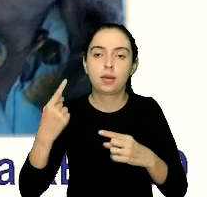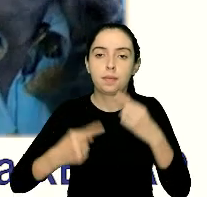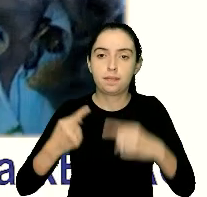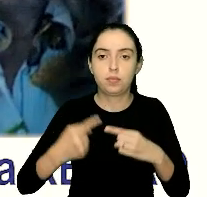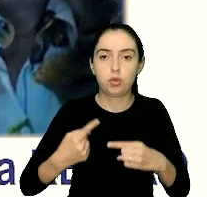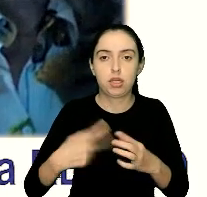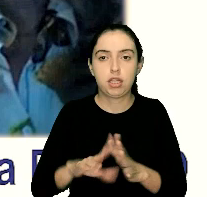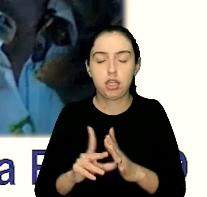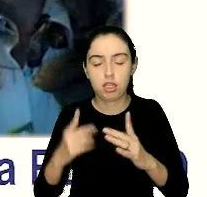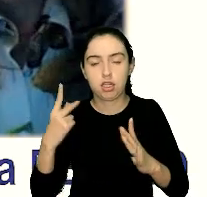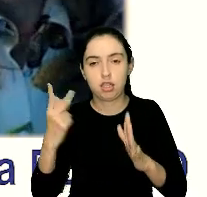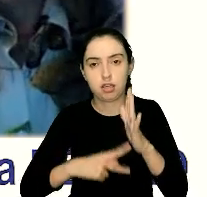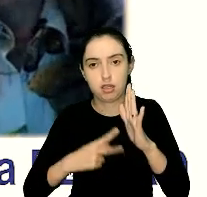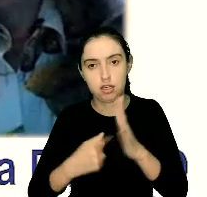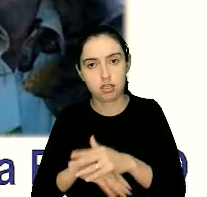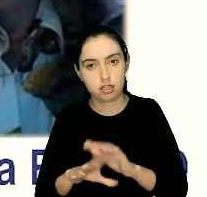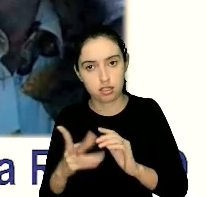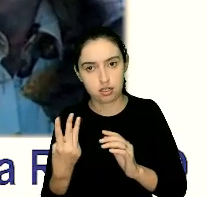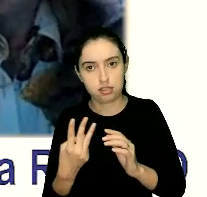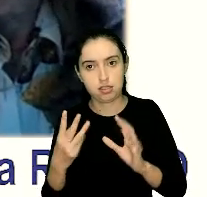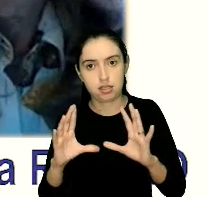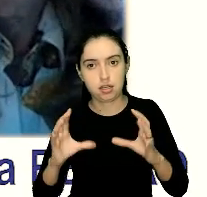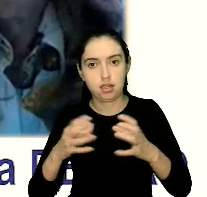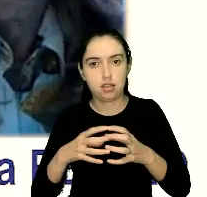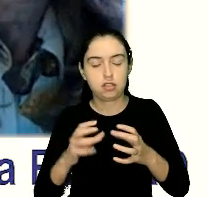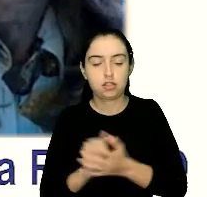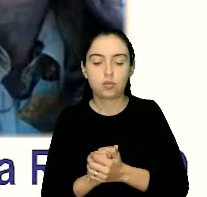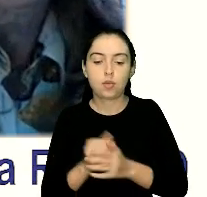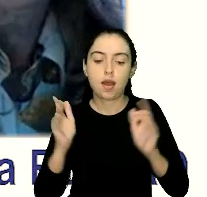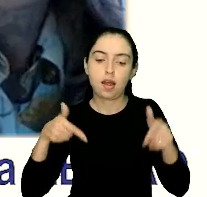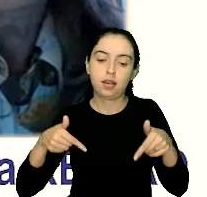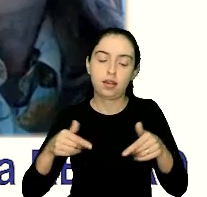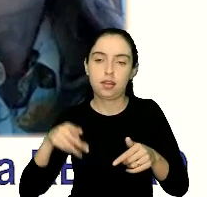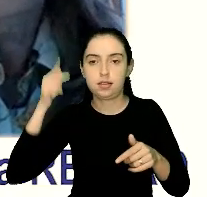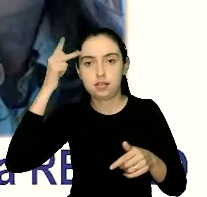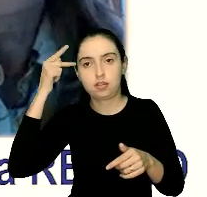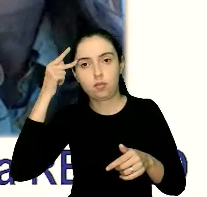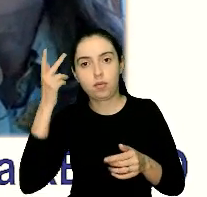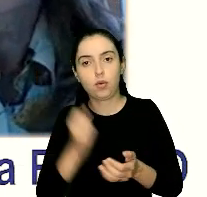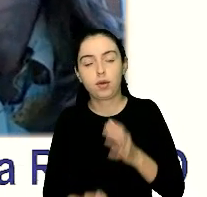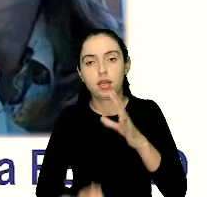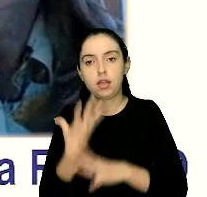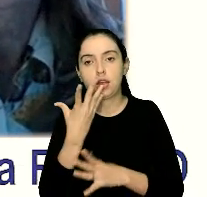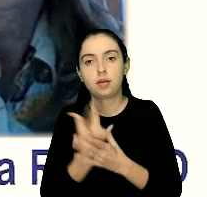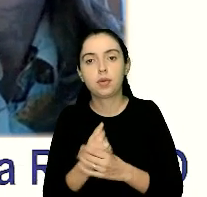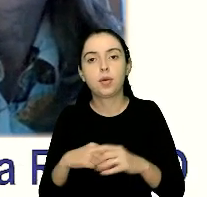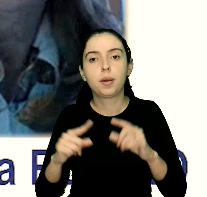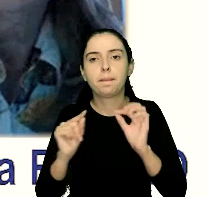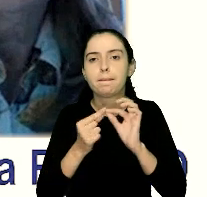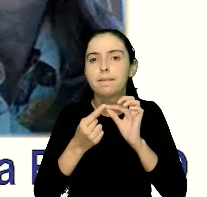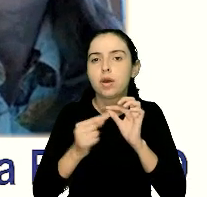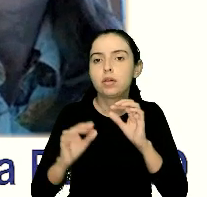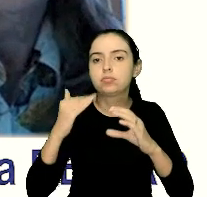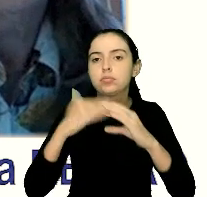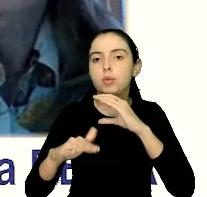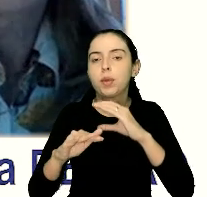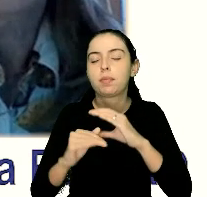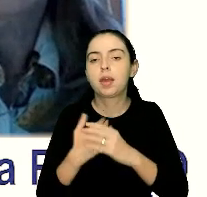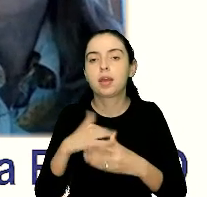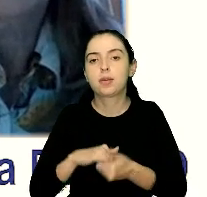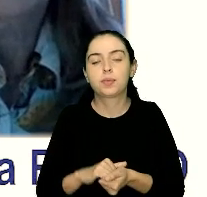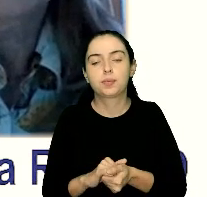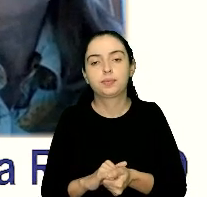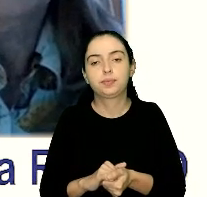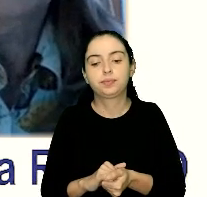Aqui na seção judiciária de São Paulo, nós criamos uma conta de e-mail, que